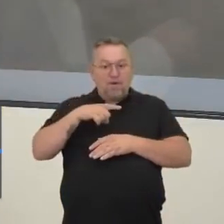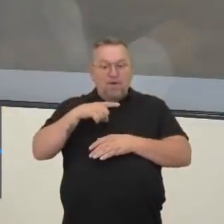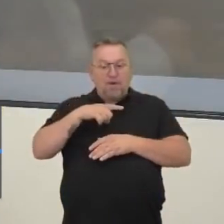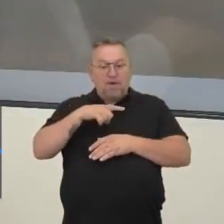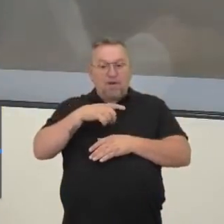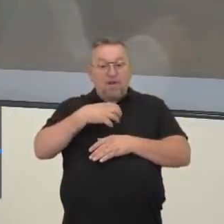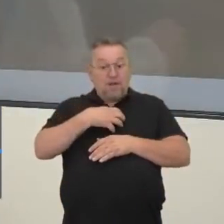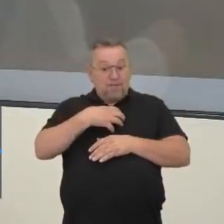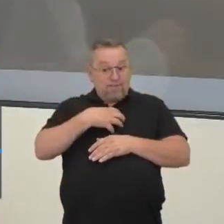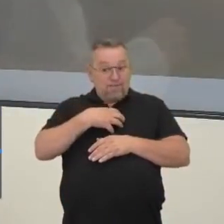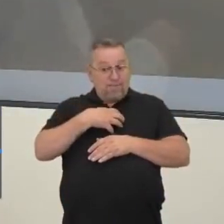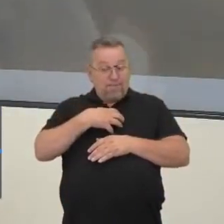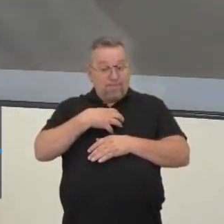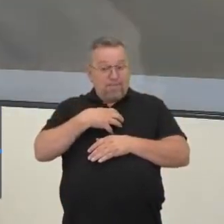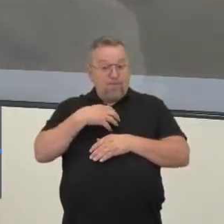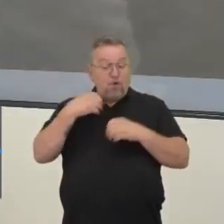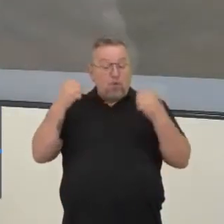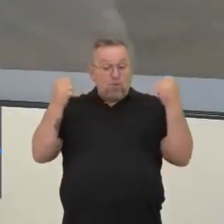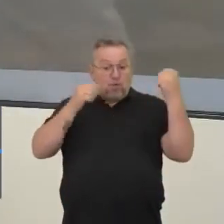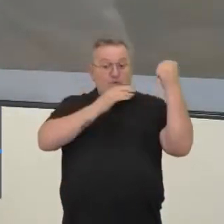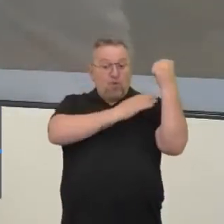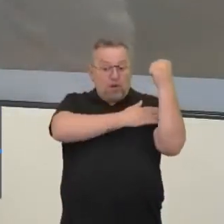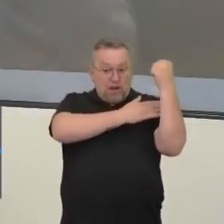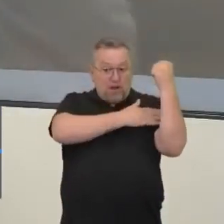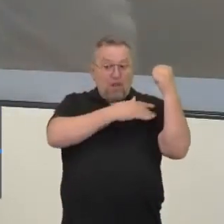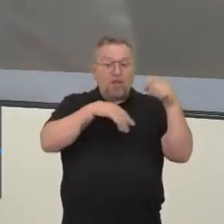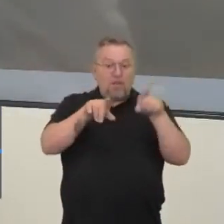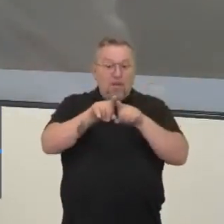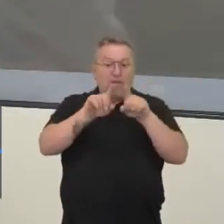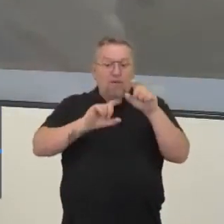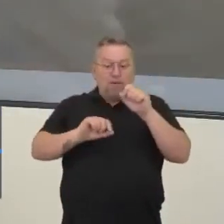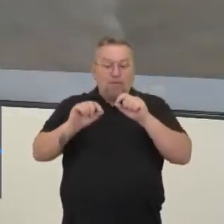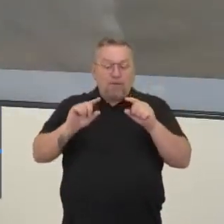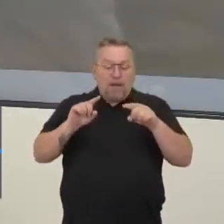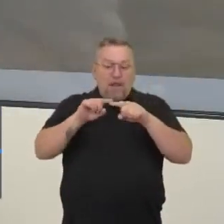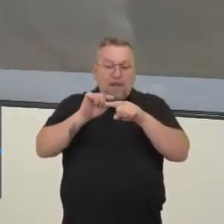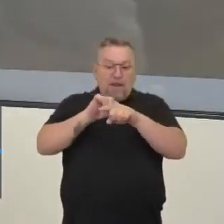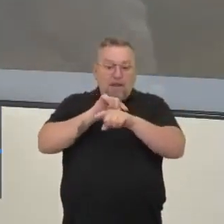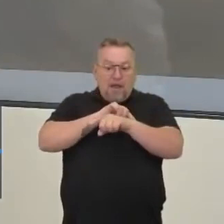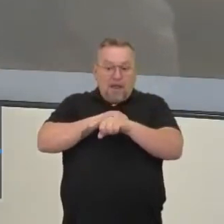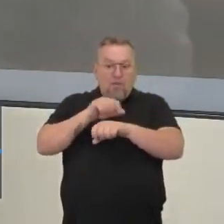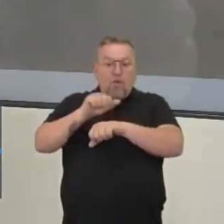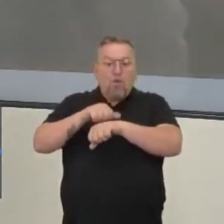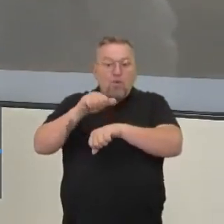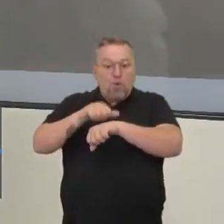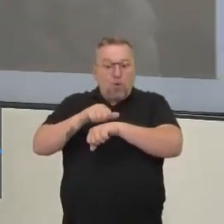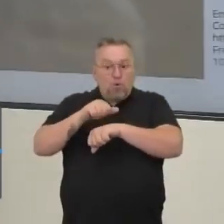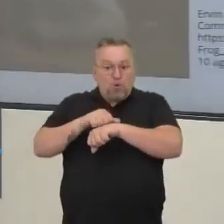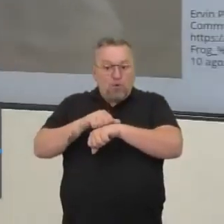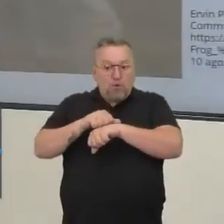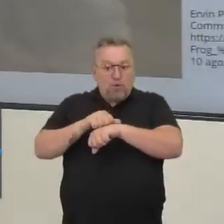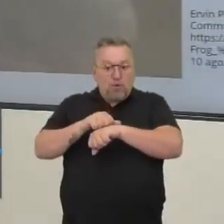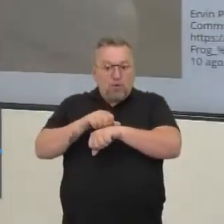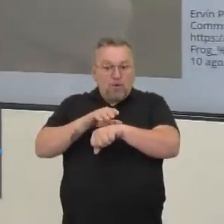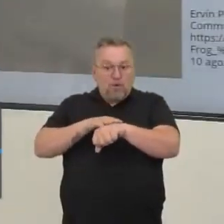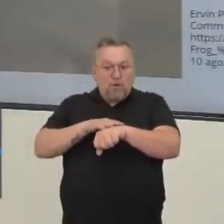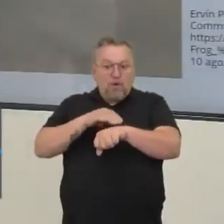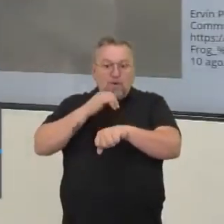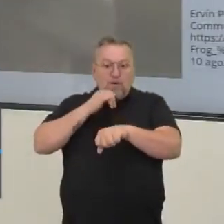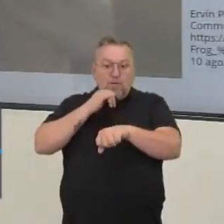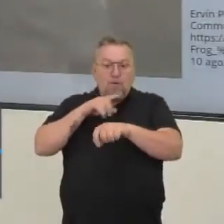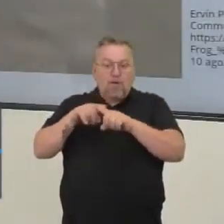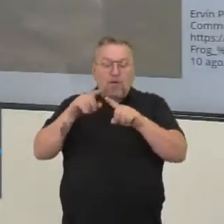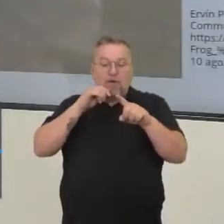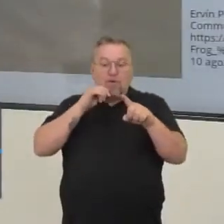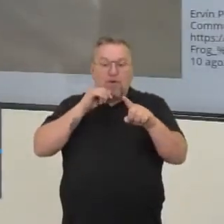sistema muscular, na verdade, que ele vai estar ligado ao sistema ósseo, né? Então, por exemplo, no meu caso aqui, né,